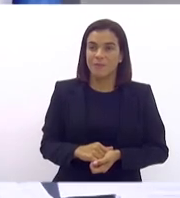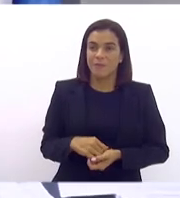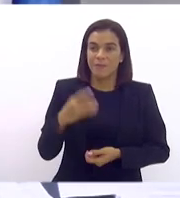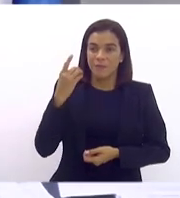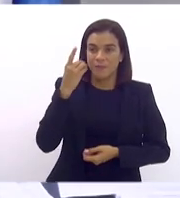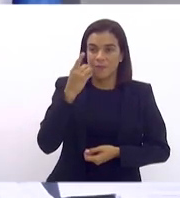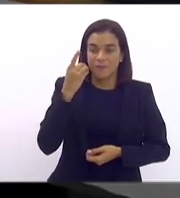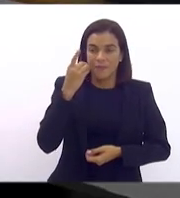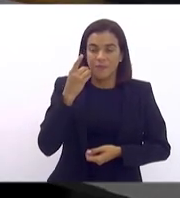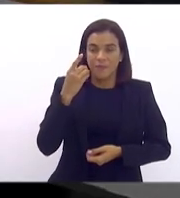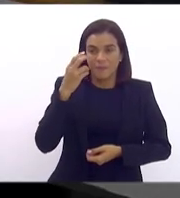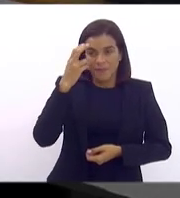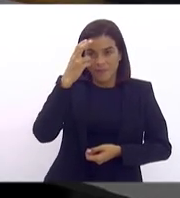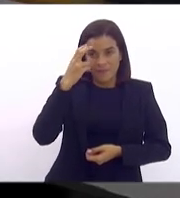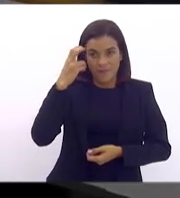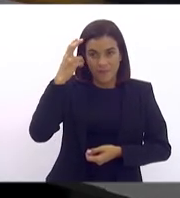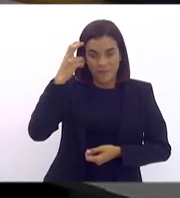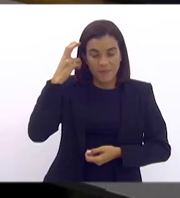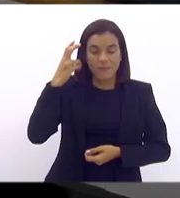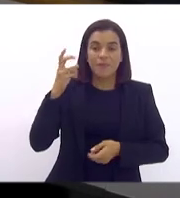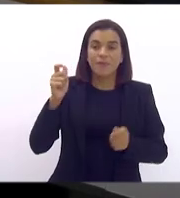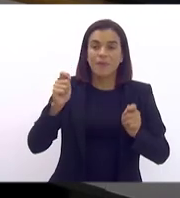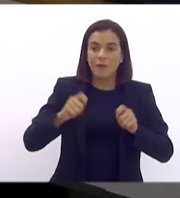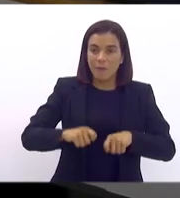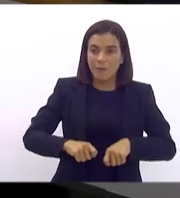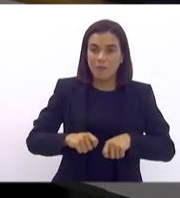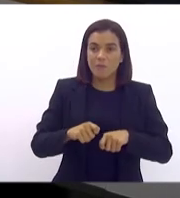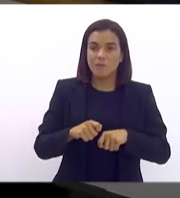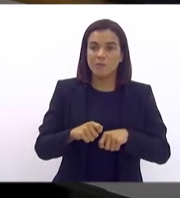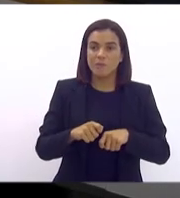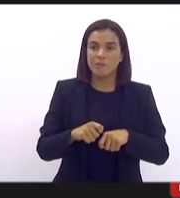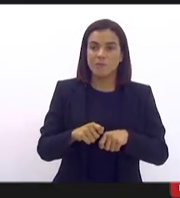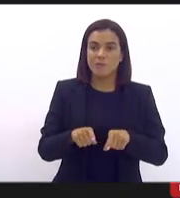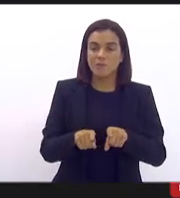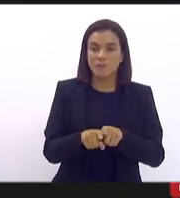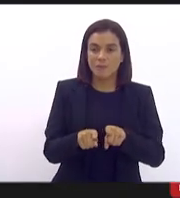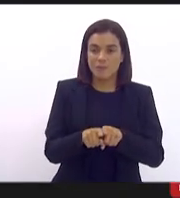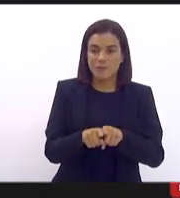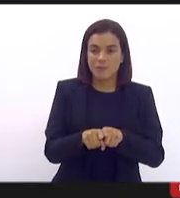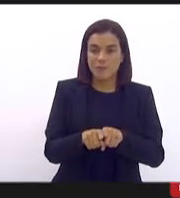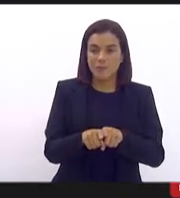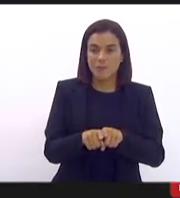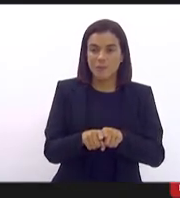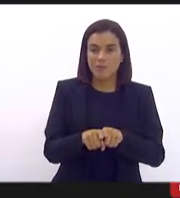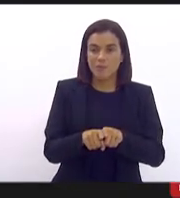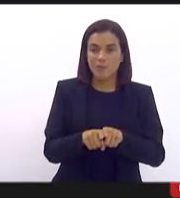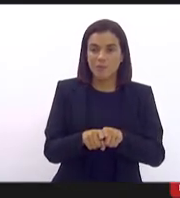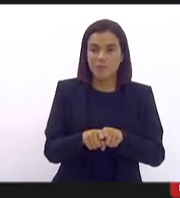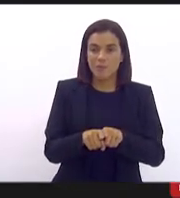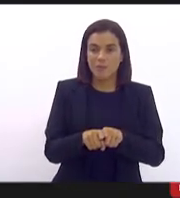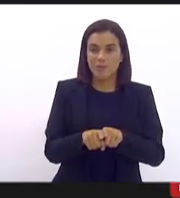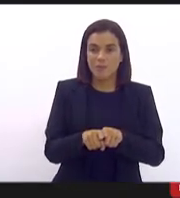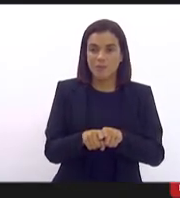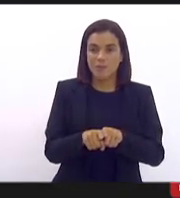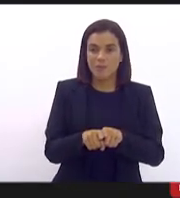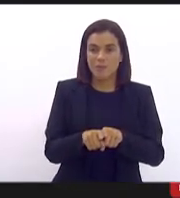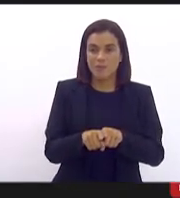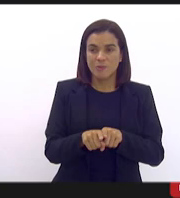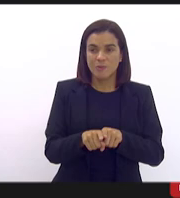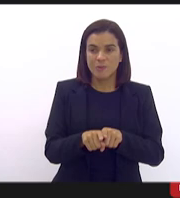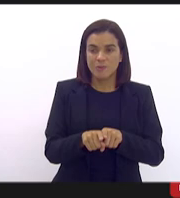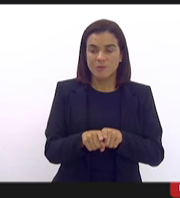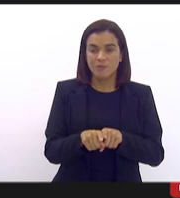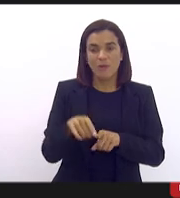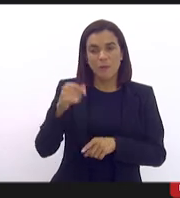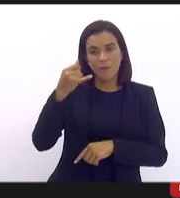Deputada Verônica. Possam ter a escuta e também prestar, utilizar para